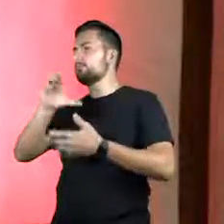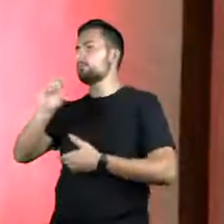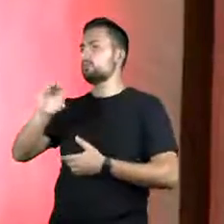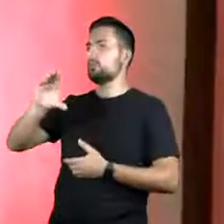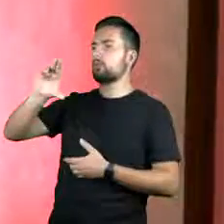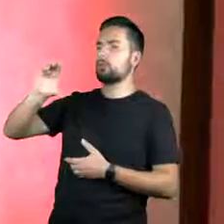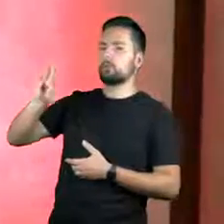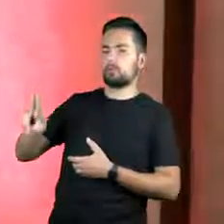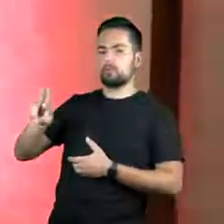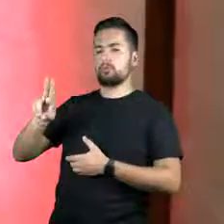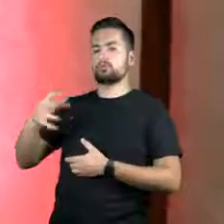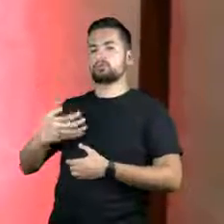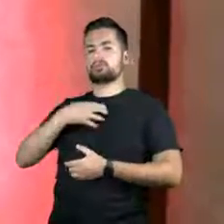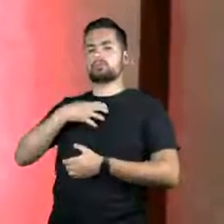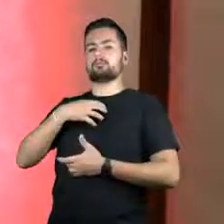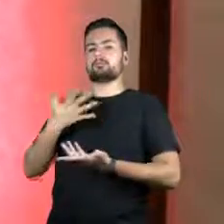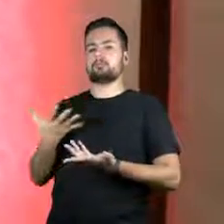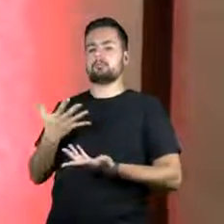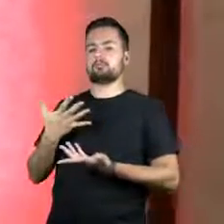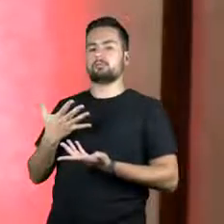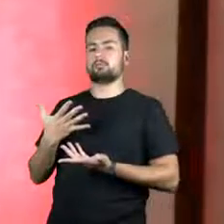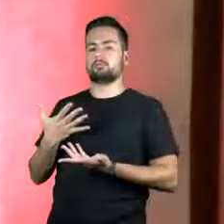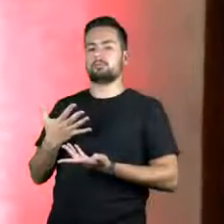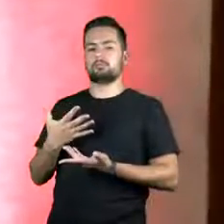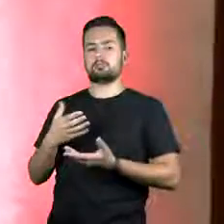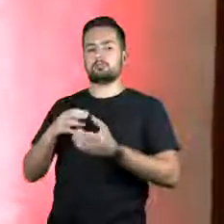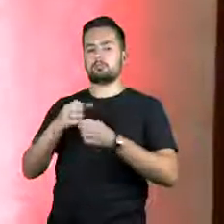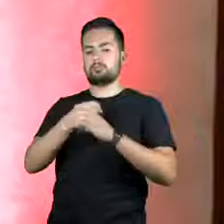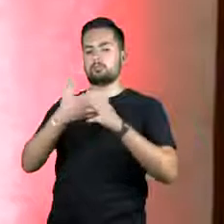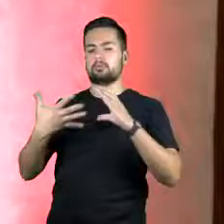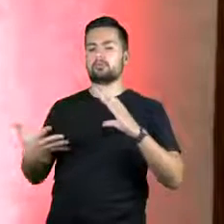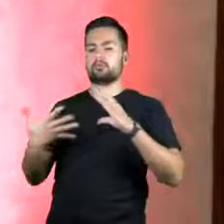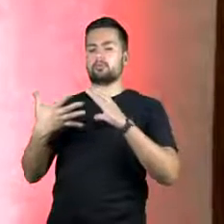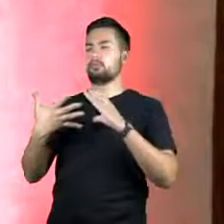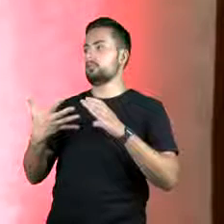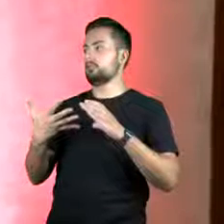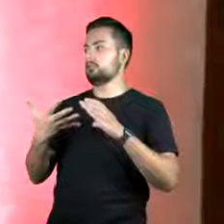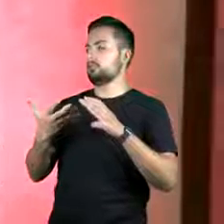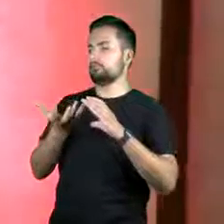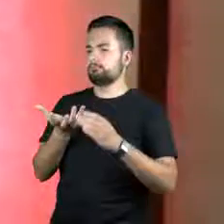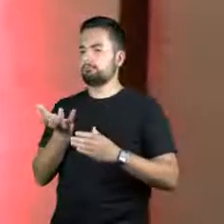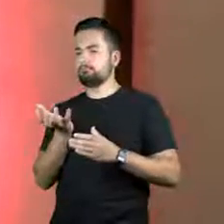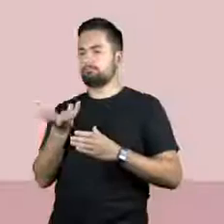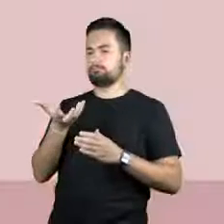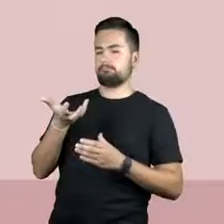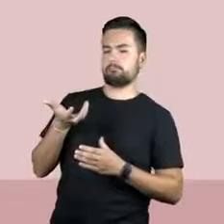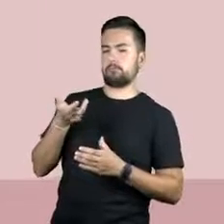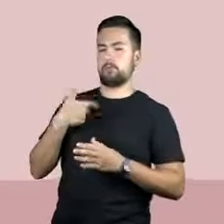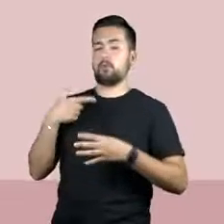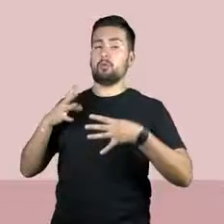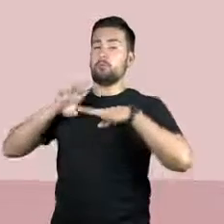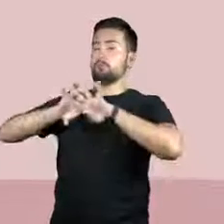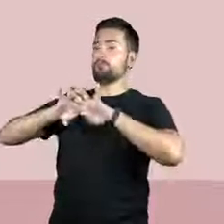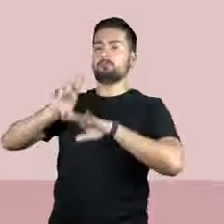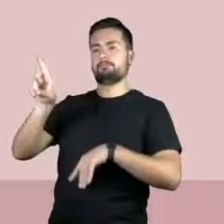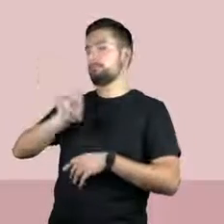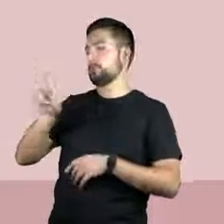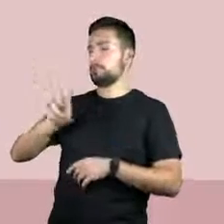gente olhando para uma situação de uma característica de contorno numa seção transversal, eu confesso que